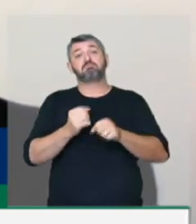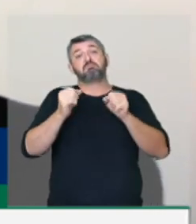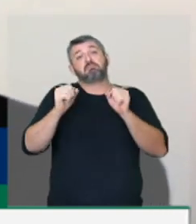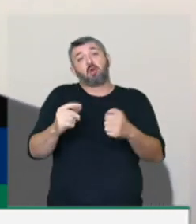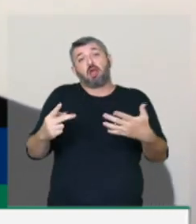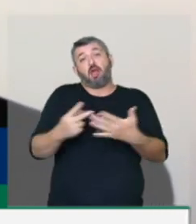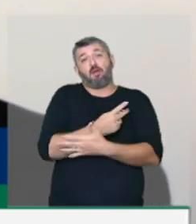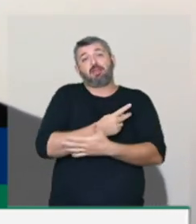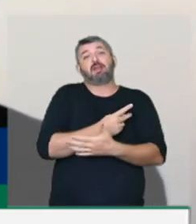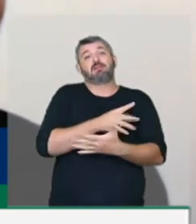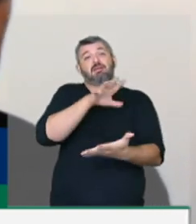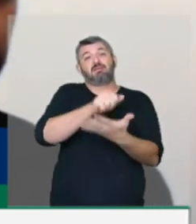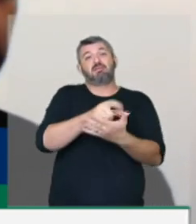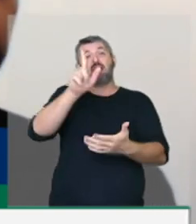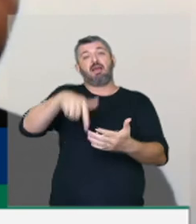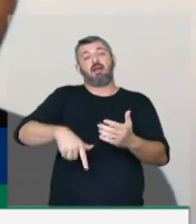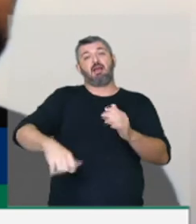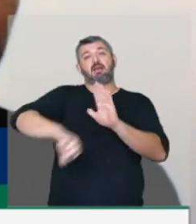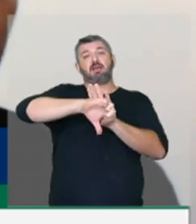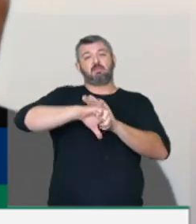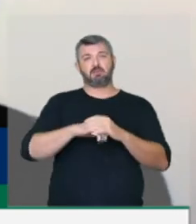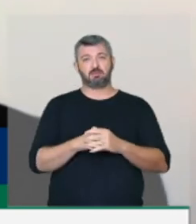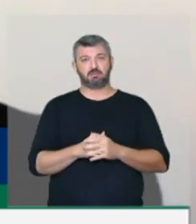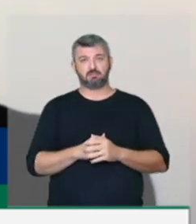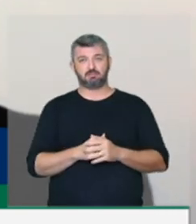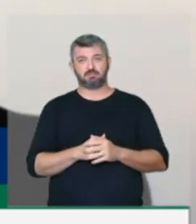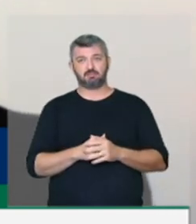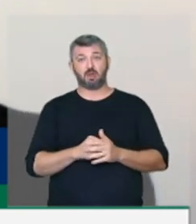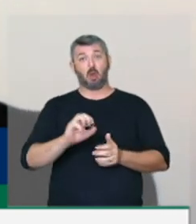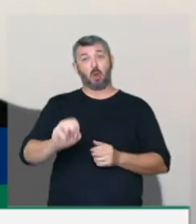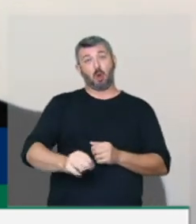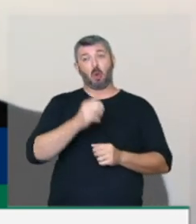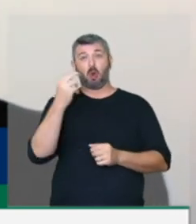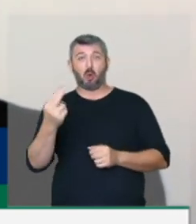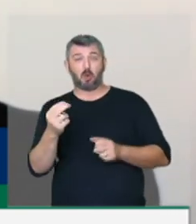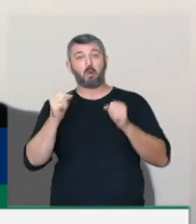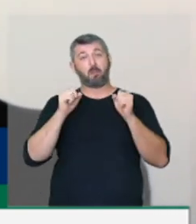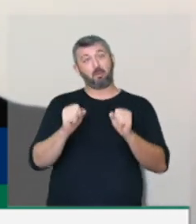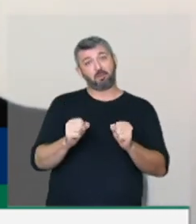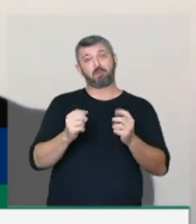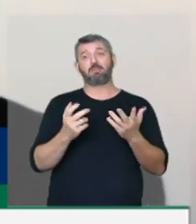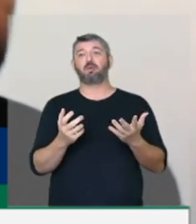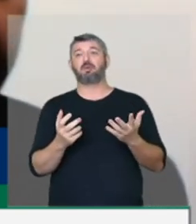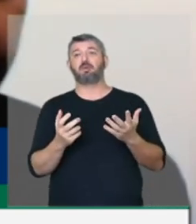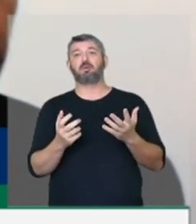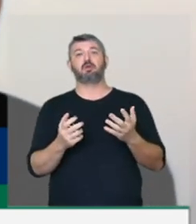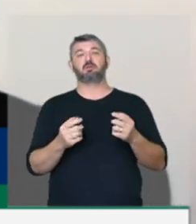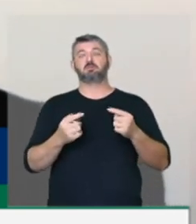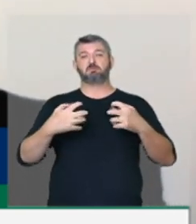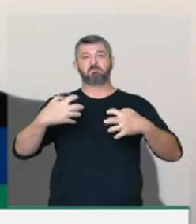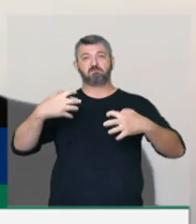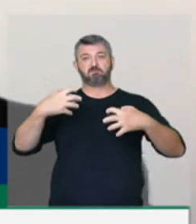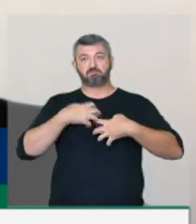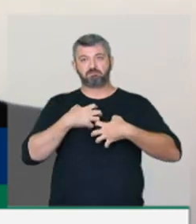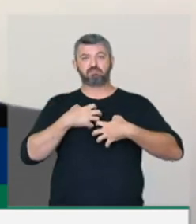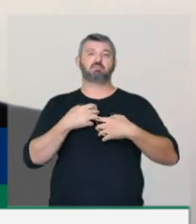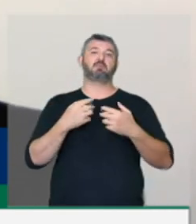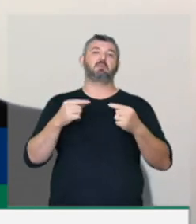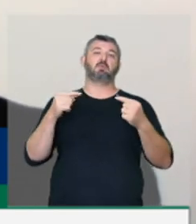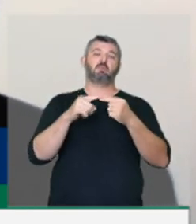viesse a se enquadrar com uma conduta delitiva, ou então que pudesse eventualmente contrariar os